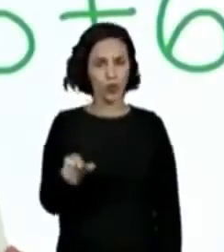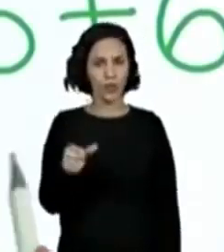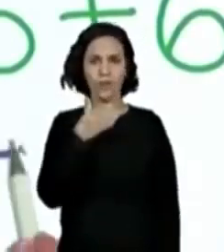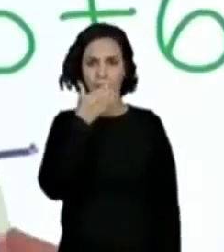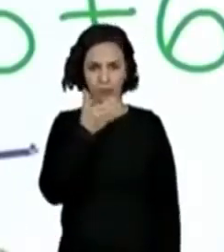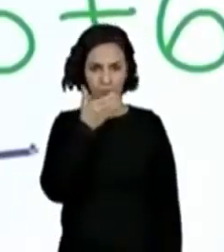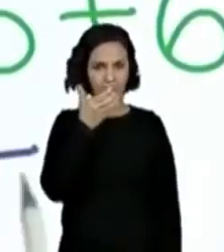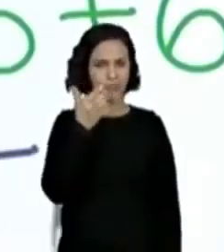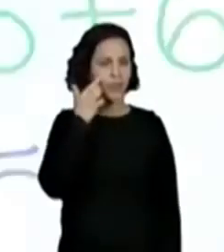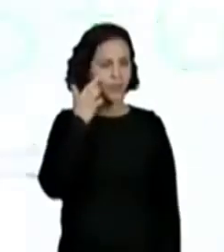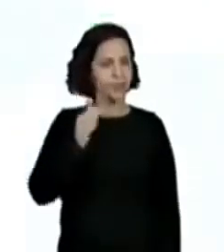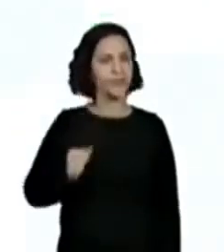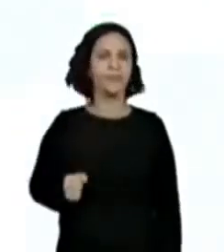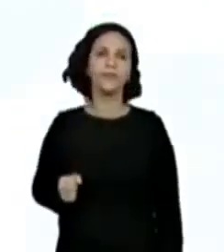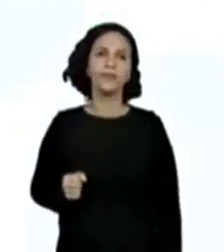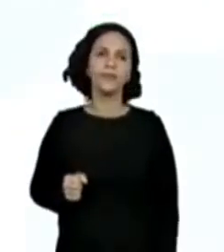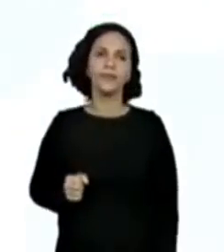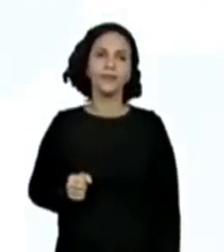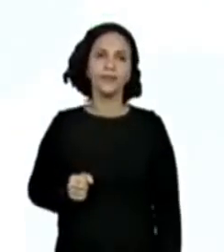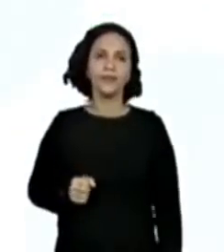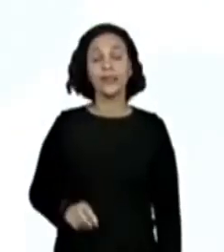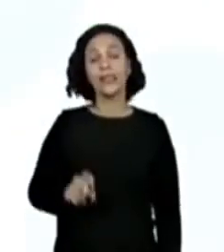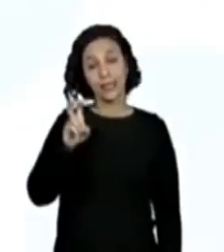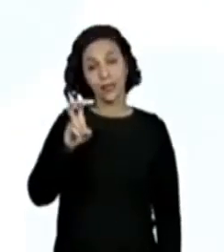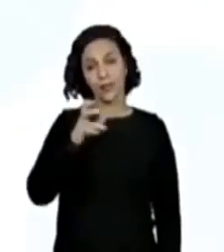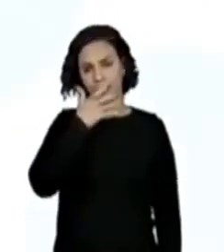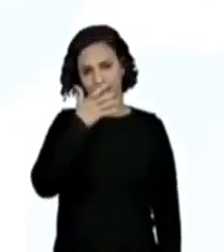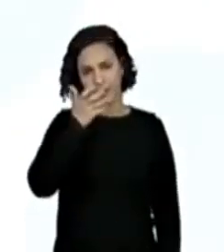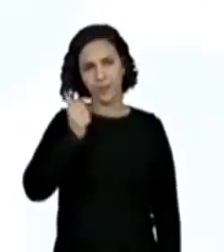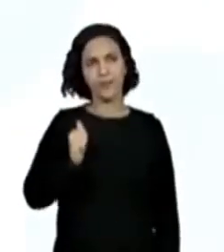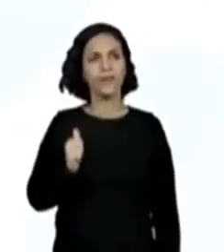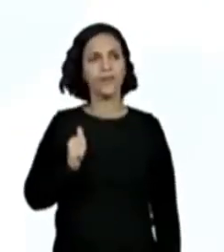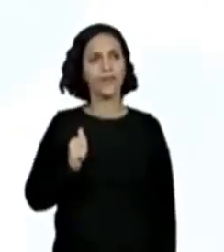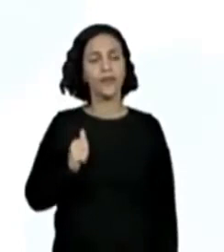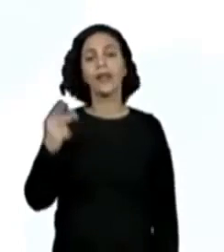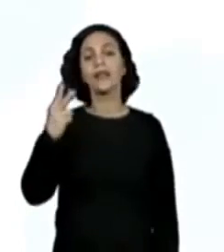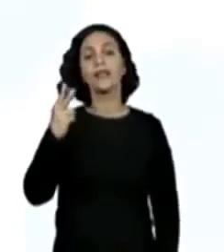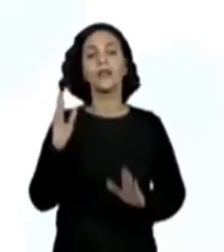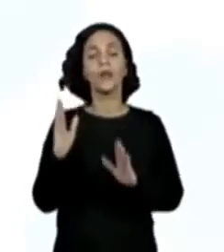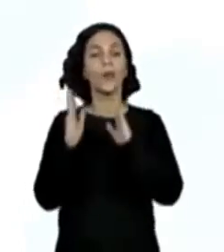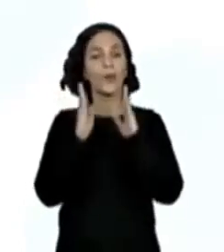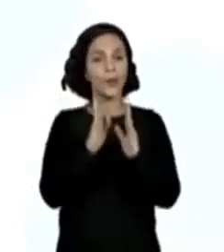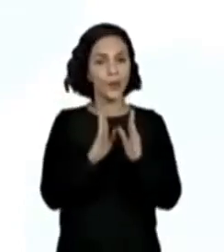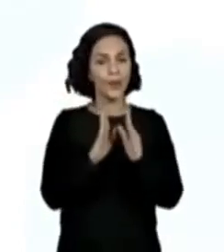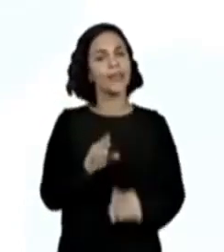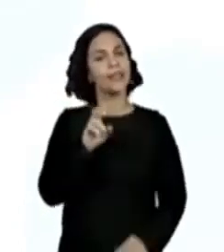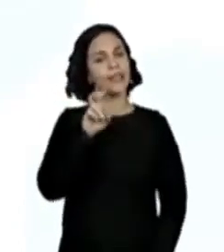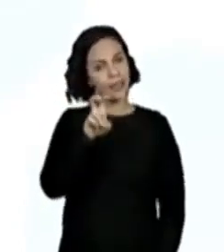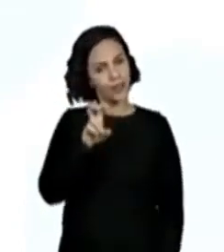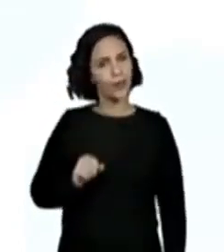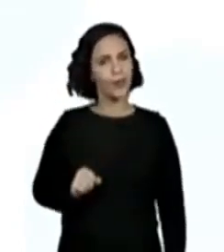colocar aqui 5 maçãs. Na segunda coluna mais 5.